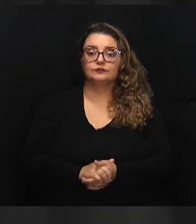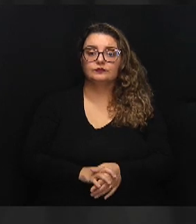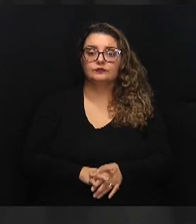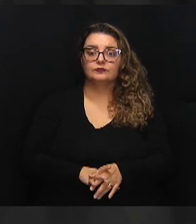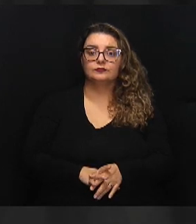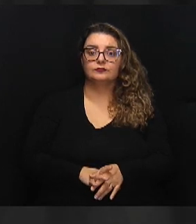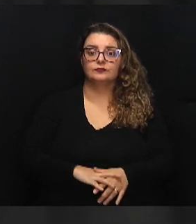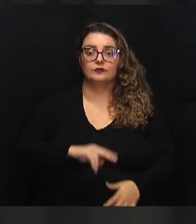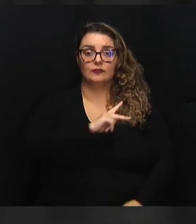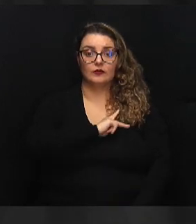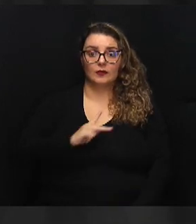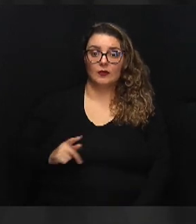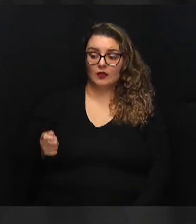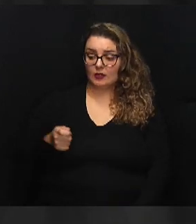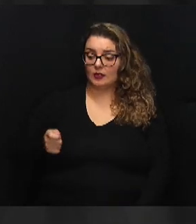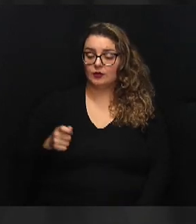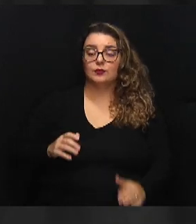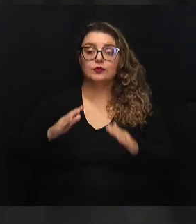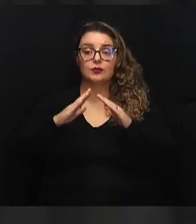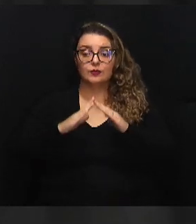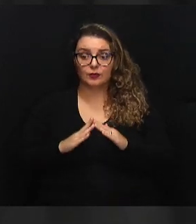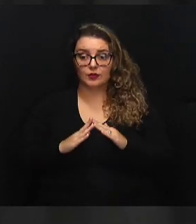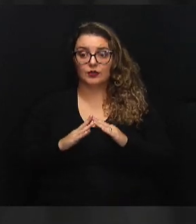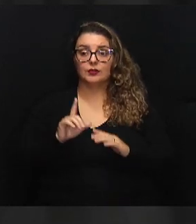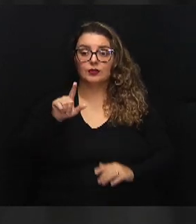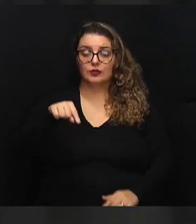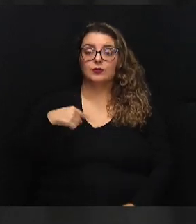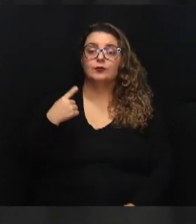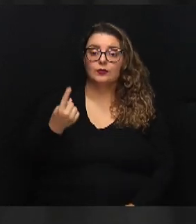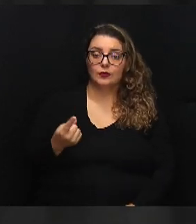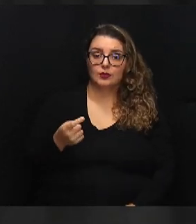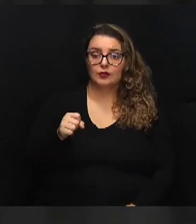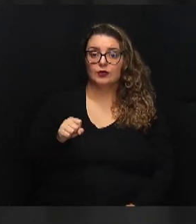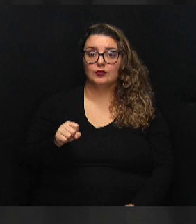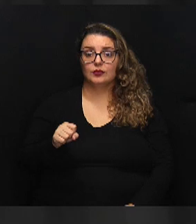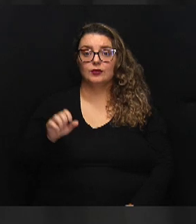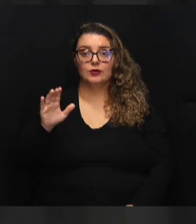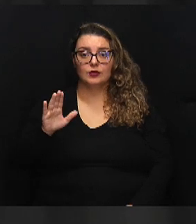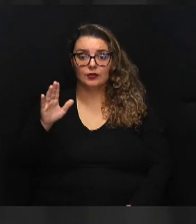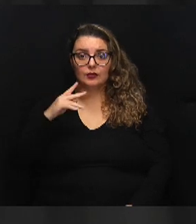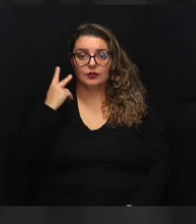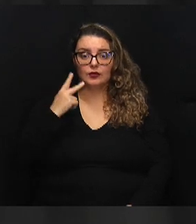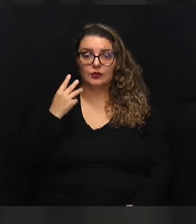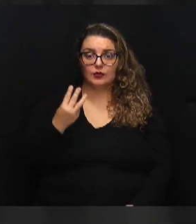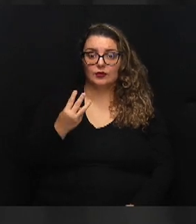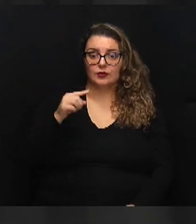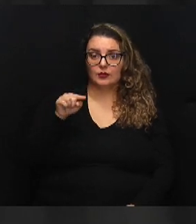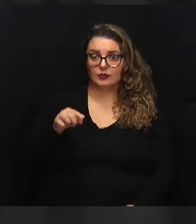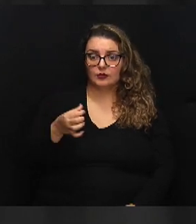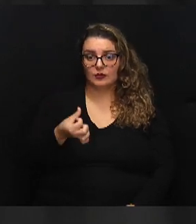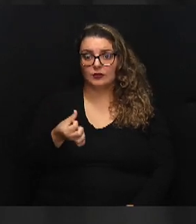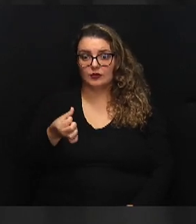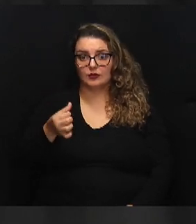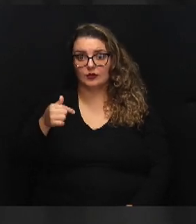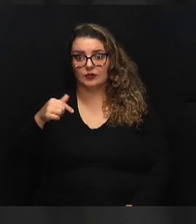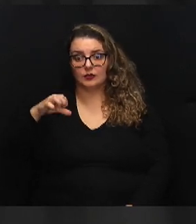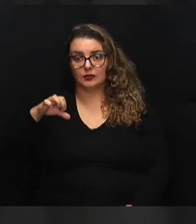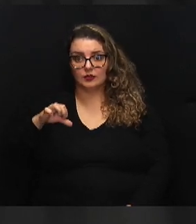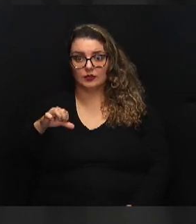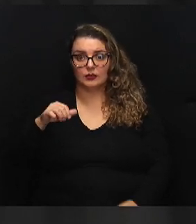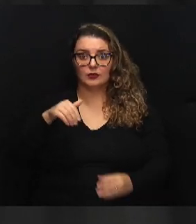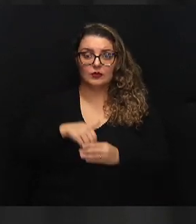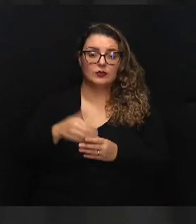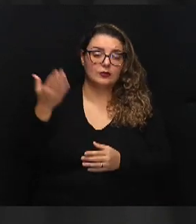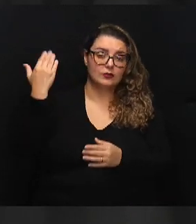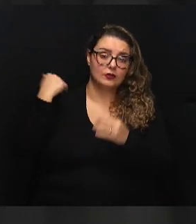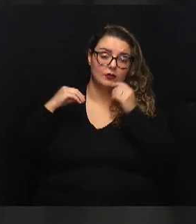presidente de associação de moradores, depois fui candidato a vereador, tive 3.679 votos. Na época em